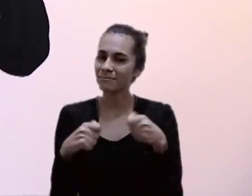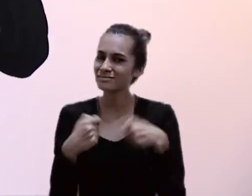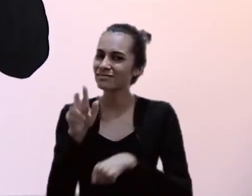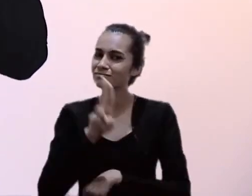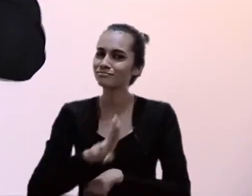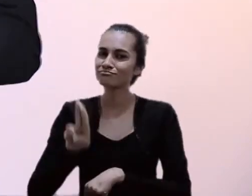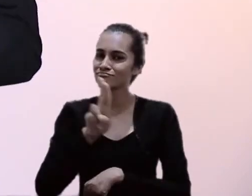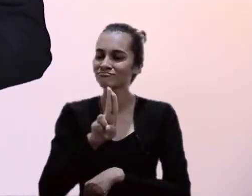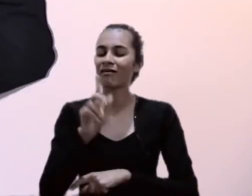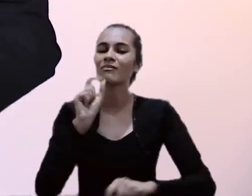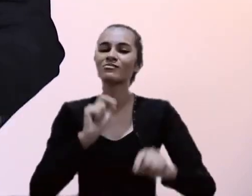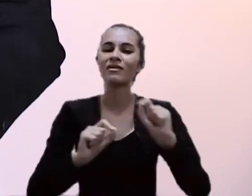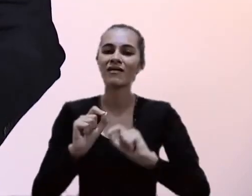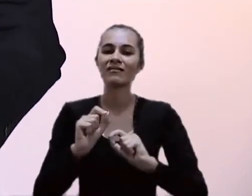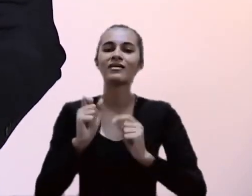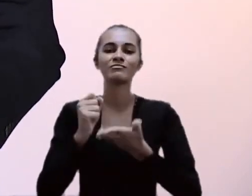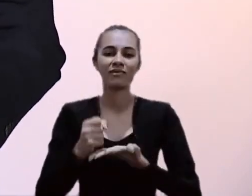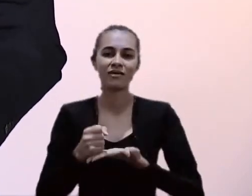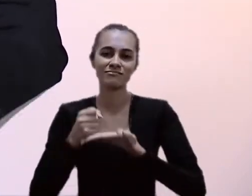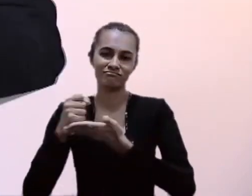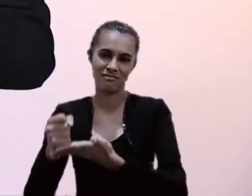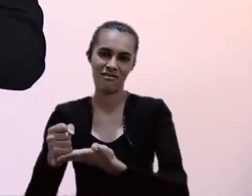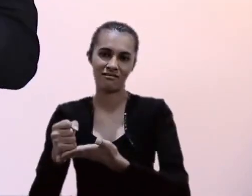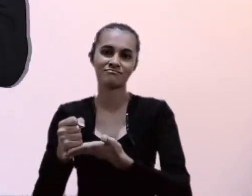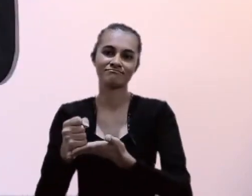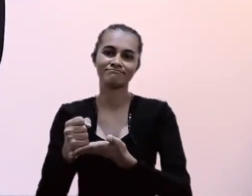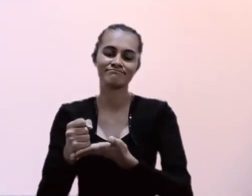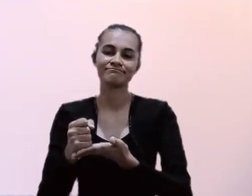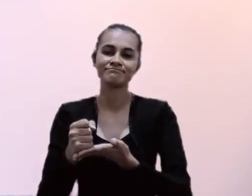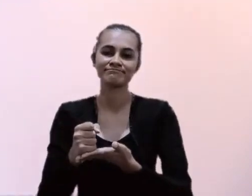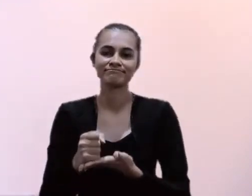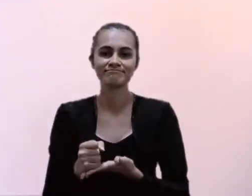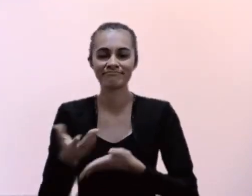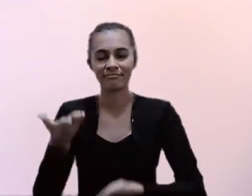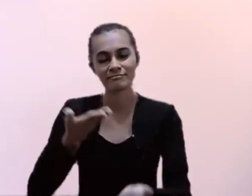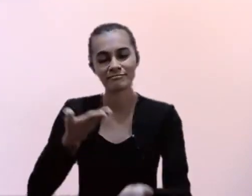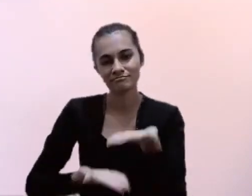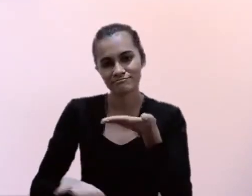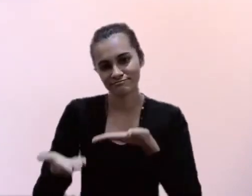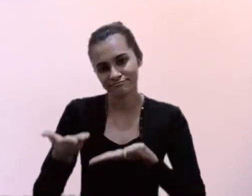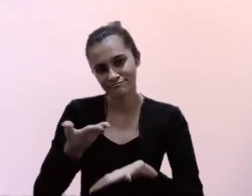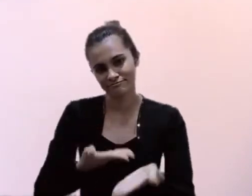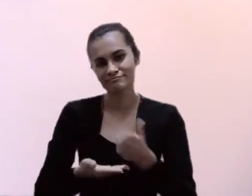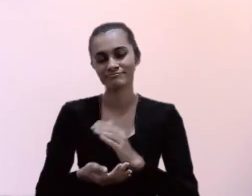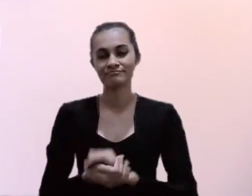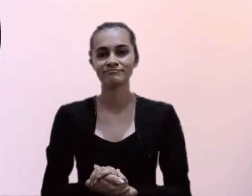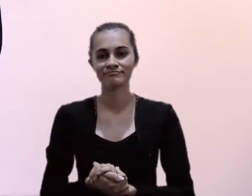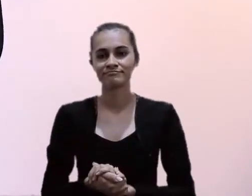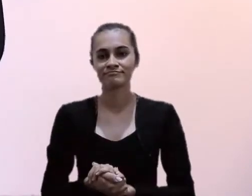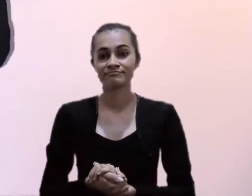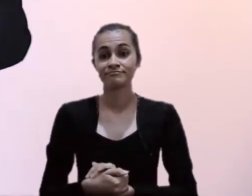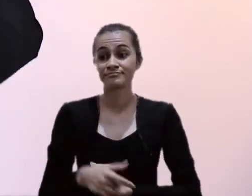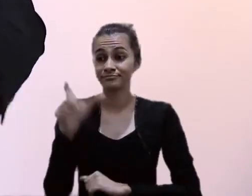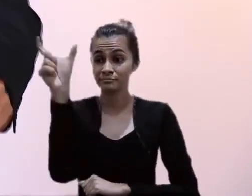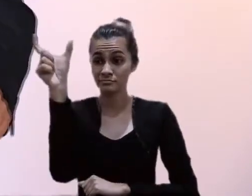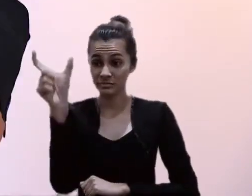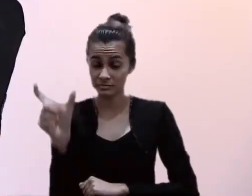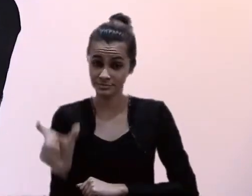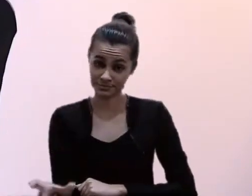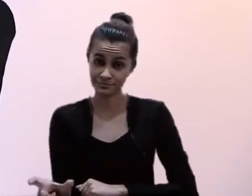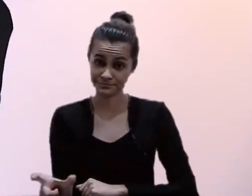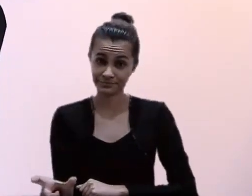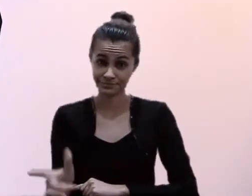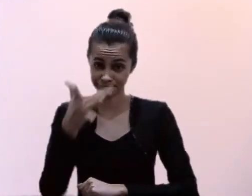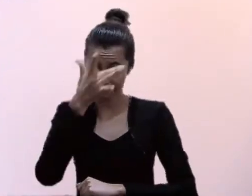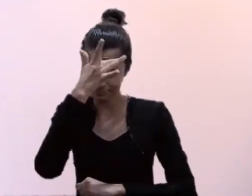Se os membros da igreja não lançarem individualmente mão desta obra,